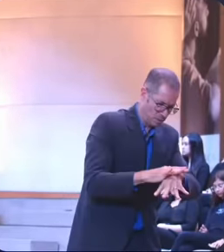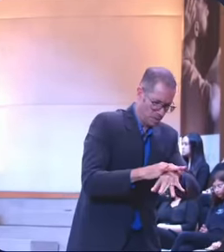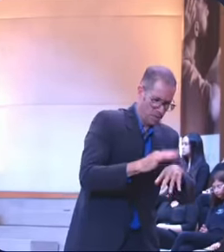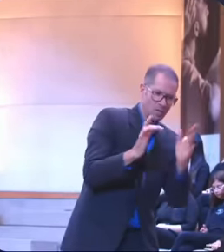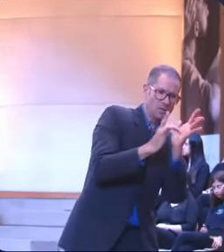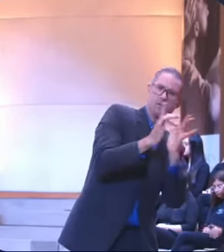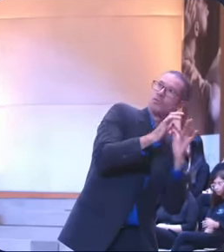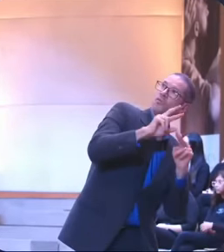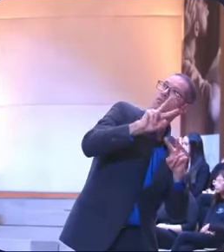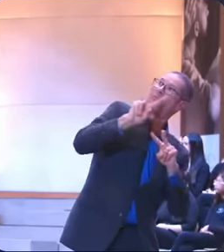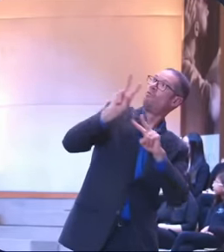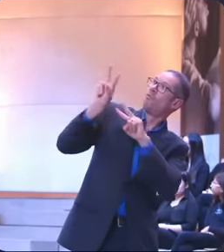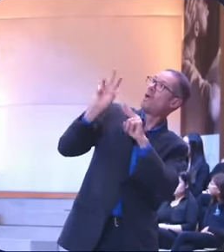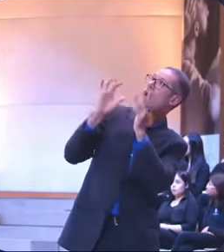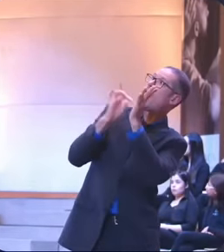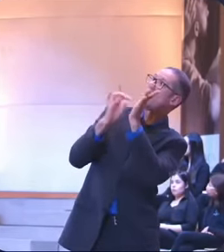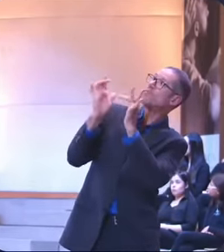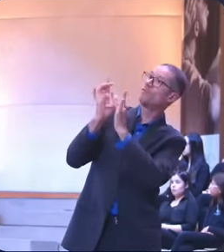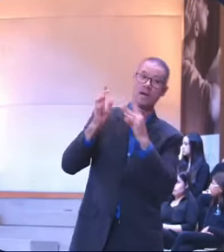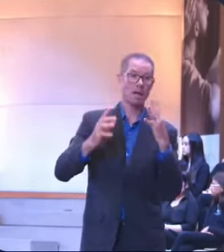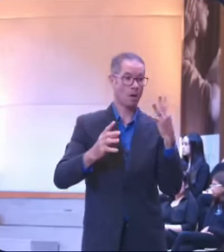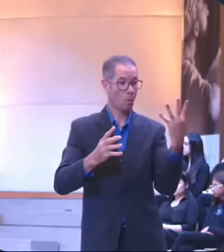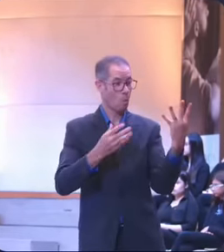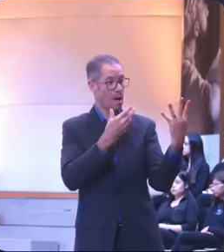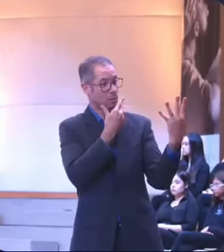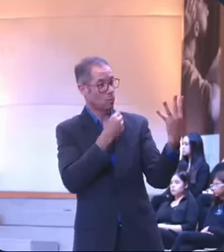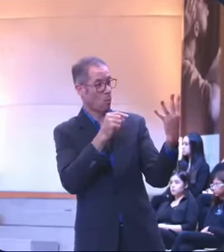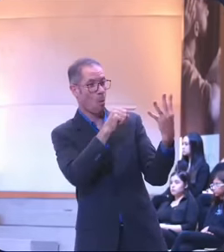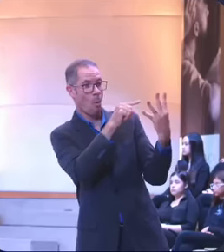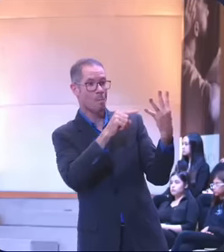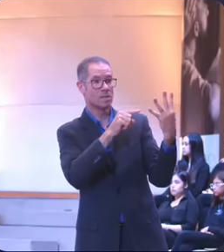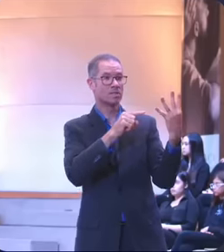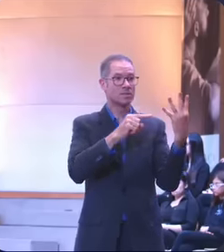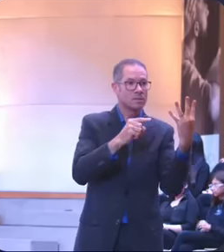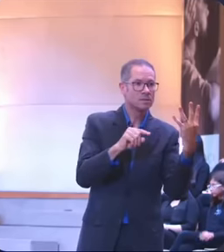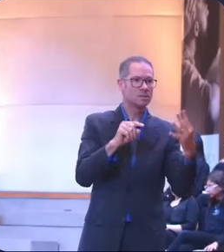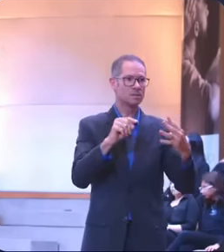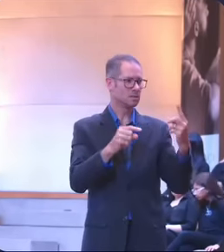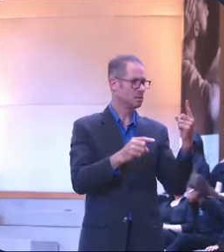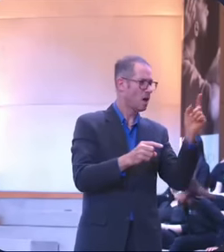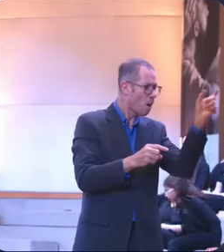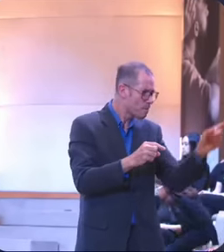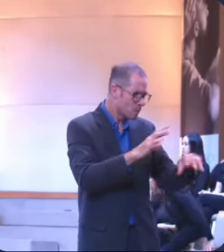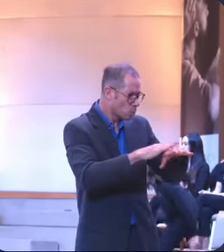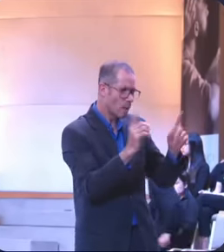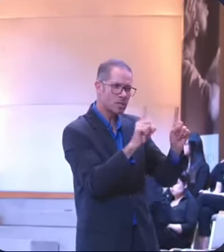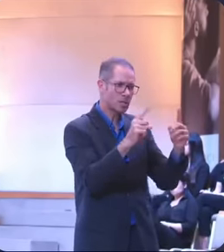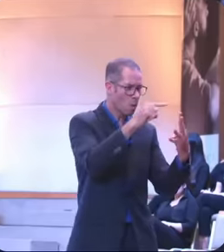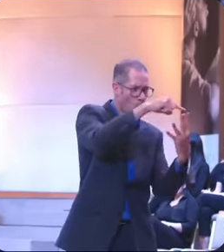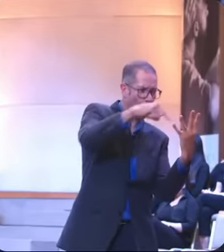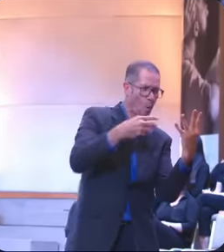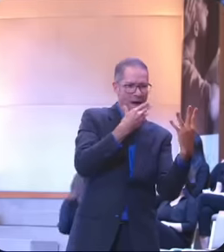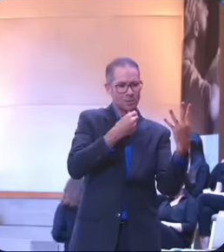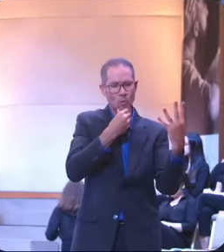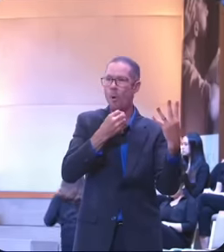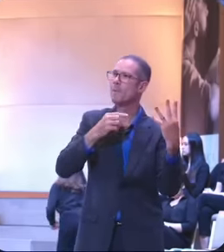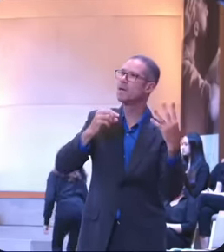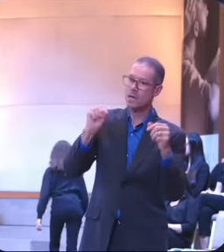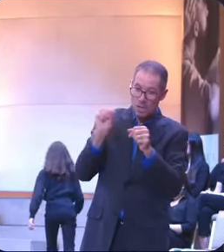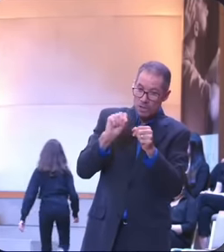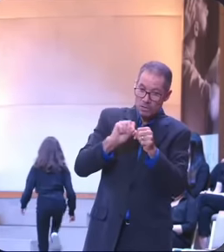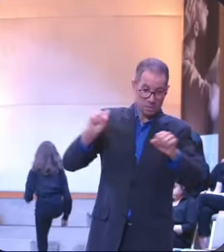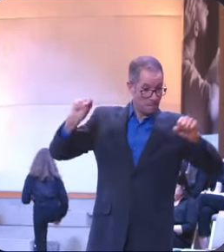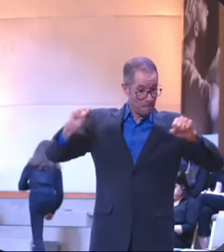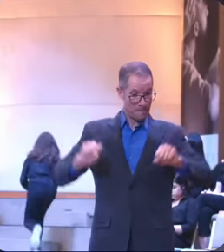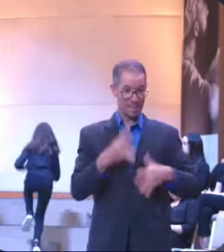a fé daqueles quatro homens, não do doente, ele faz um milagre